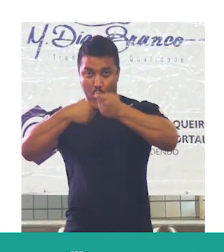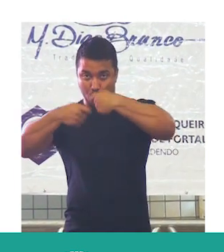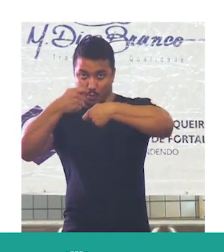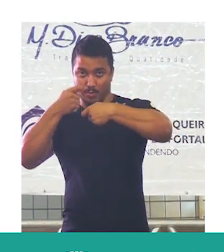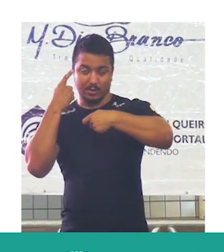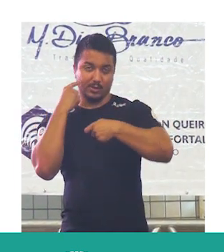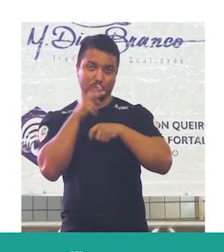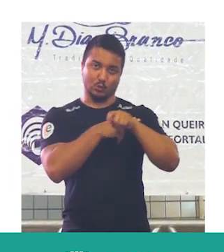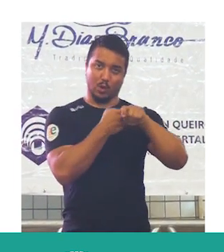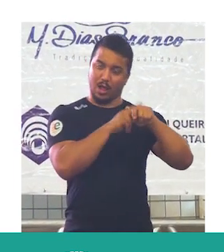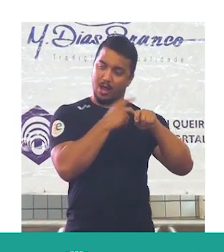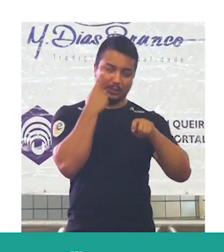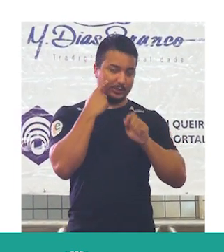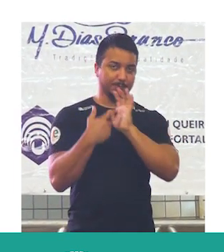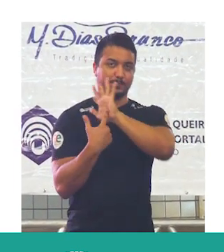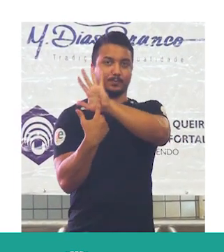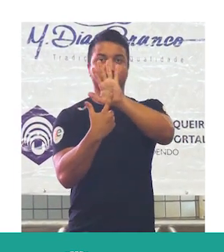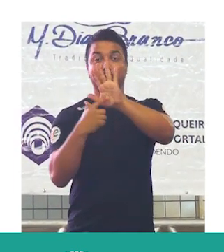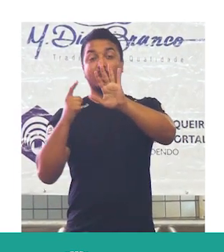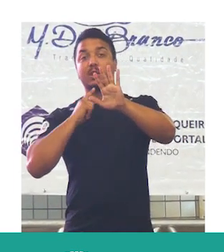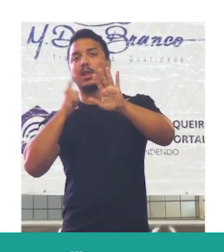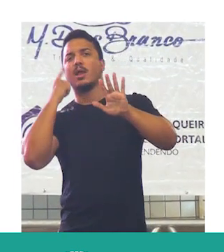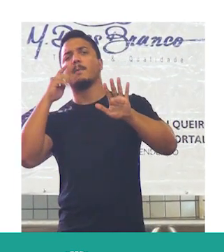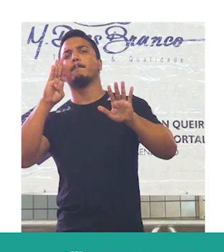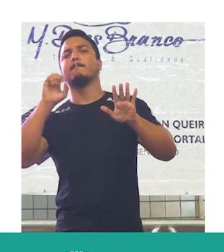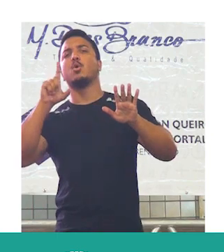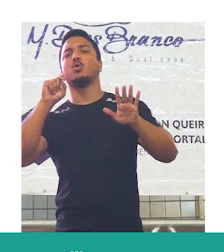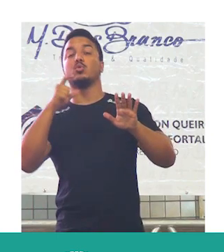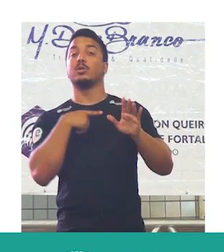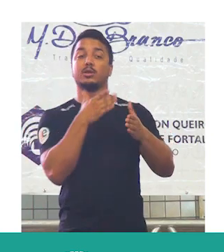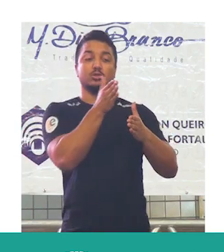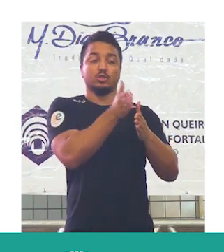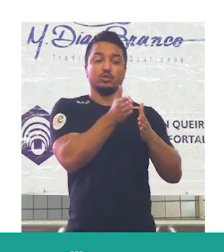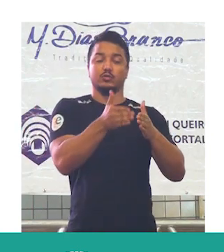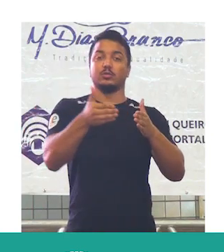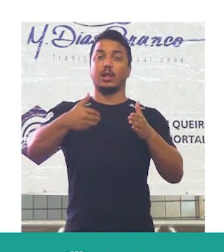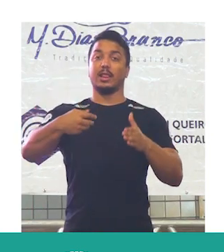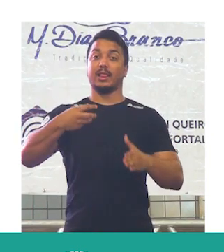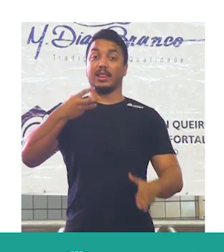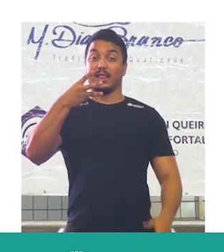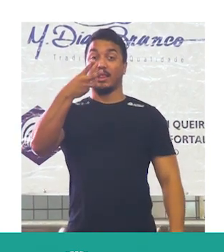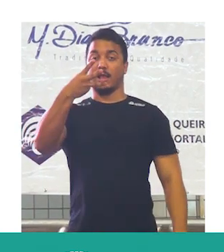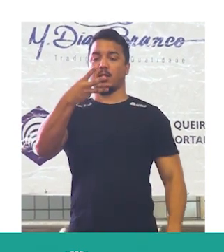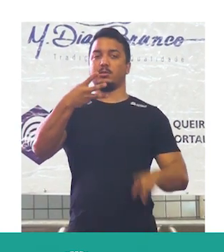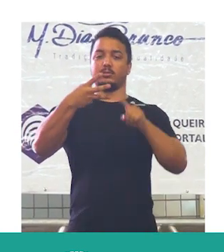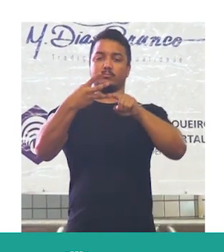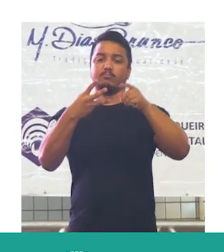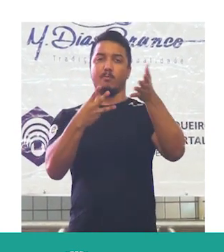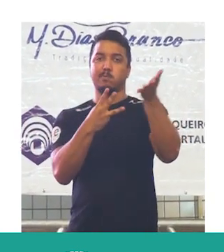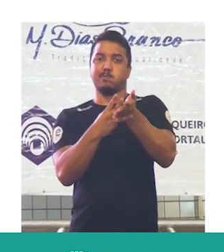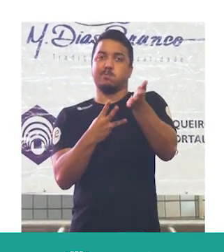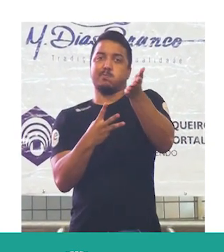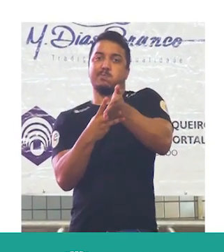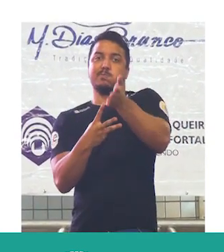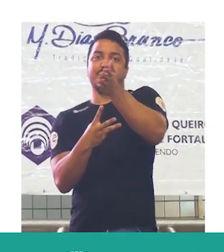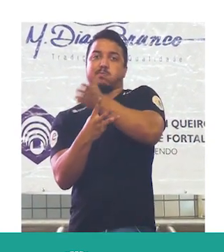bonito, de chocolate. Esse bolo, ele vai ser dividido em 3 imensos pedaços.